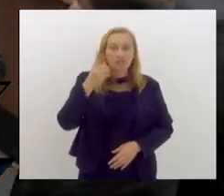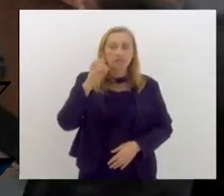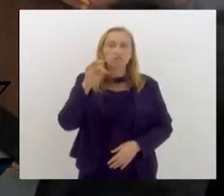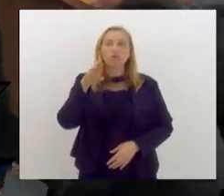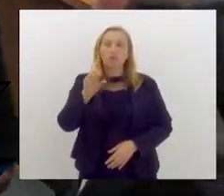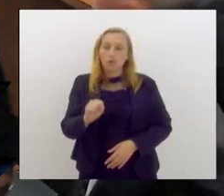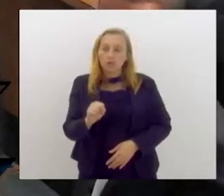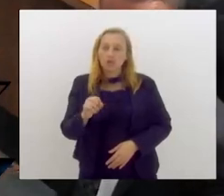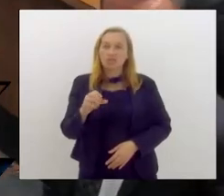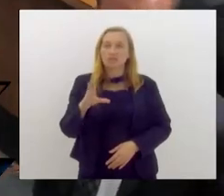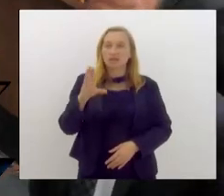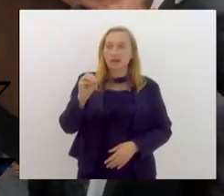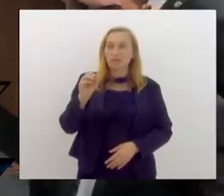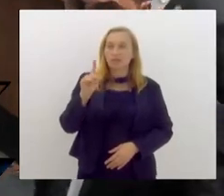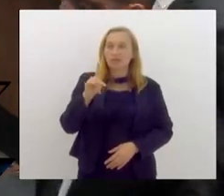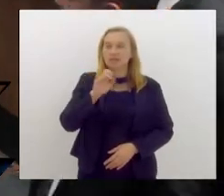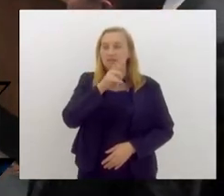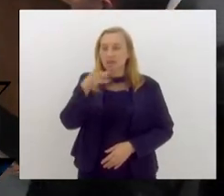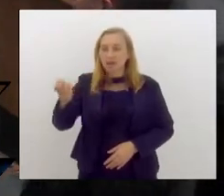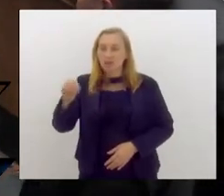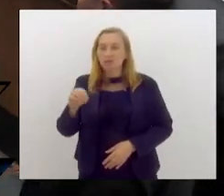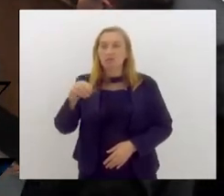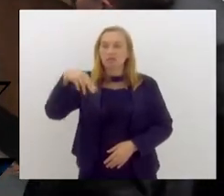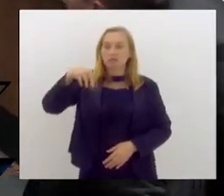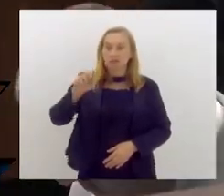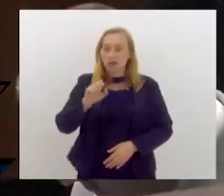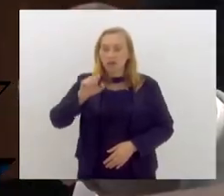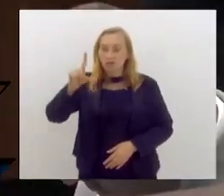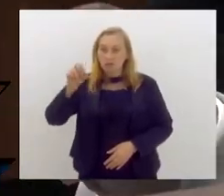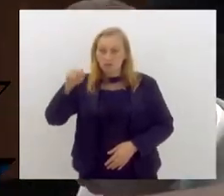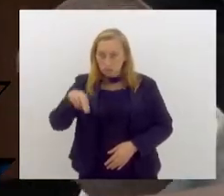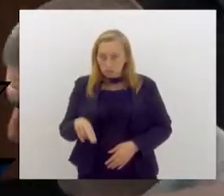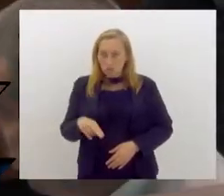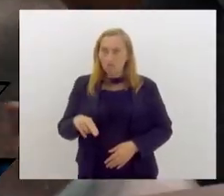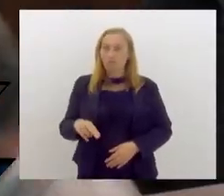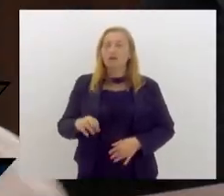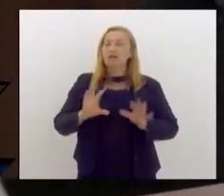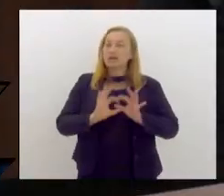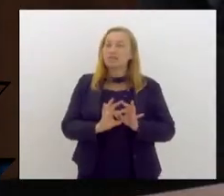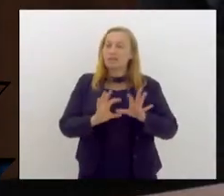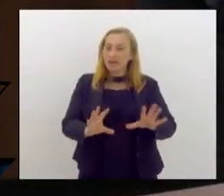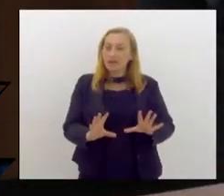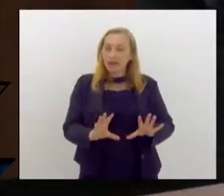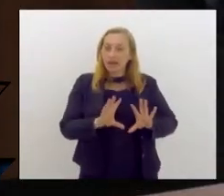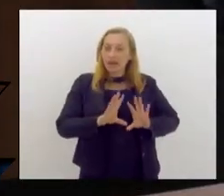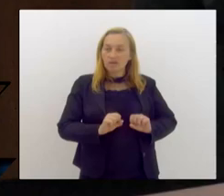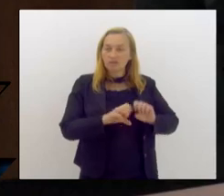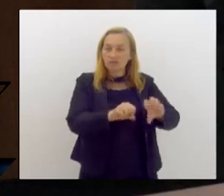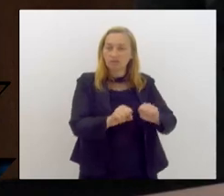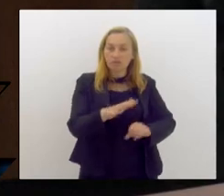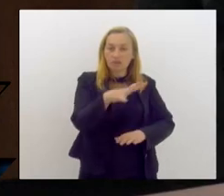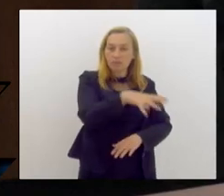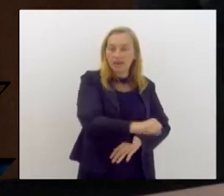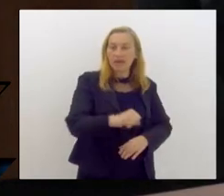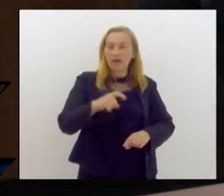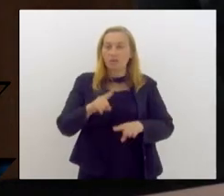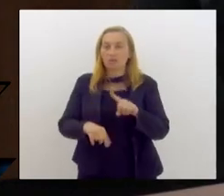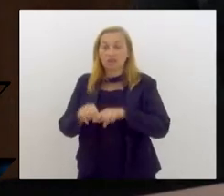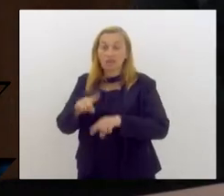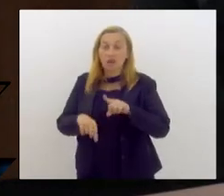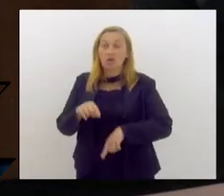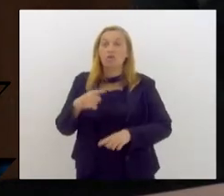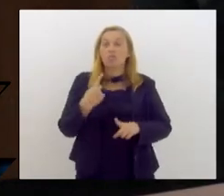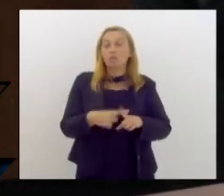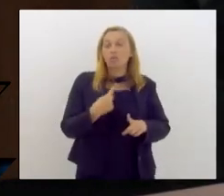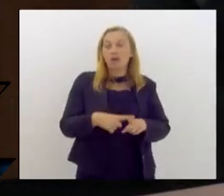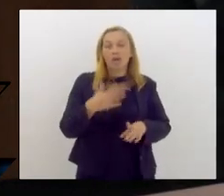capitão Nelson e outros prefeitos do nosso estado, autorizar os catadores a retirada desse material. Porque de muito